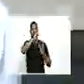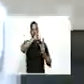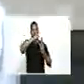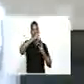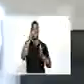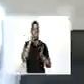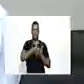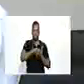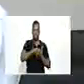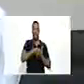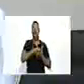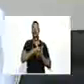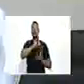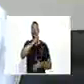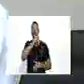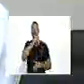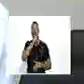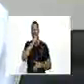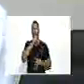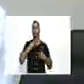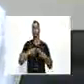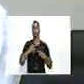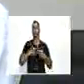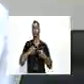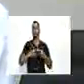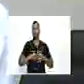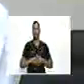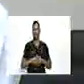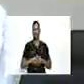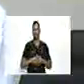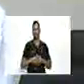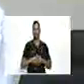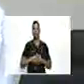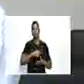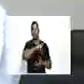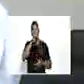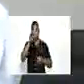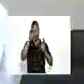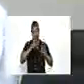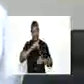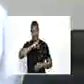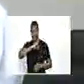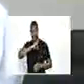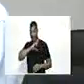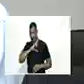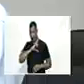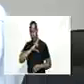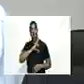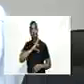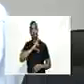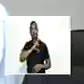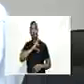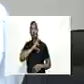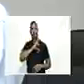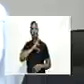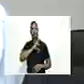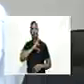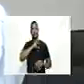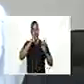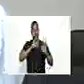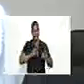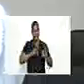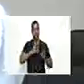Janeiro por que disso senhoras e senhores a a data base de reajuste do salário mínimo é